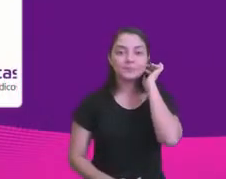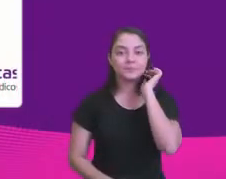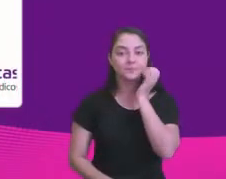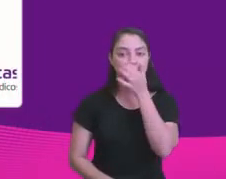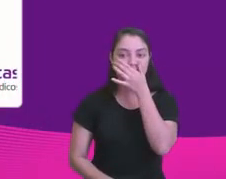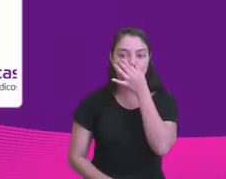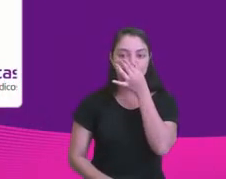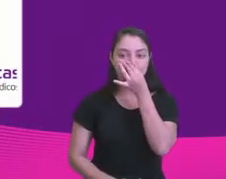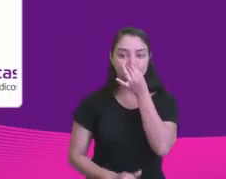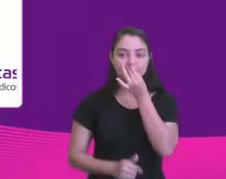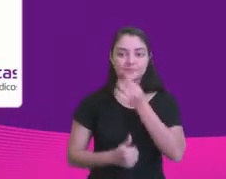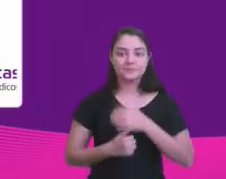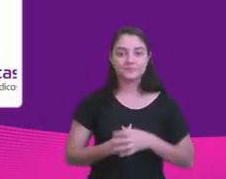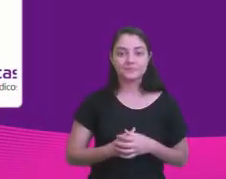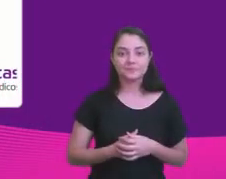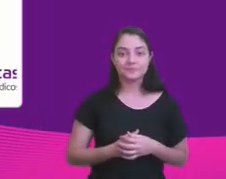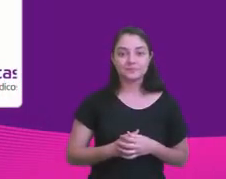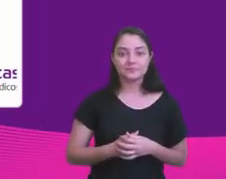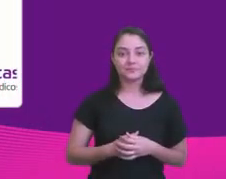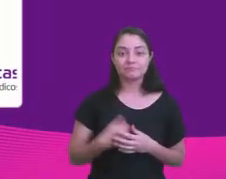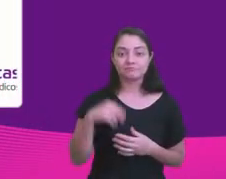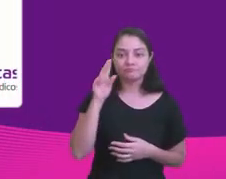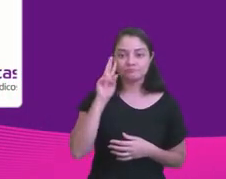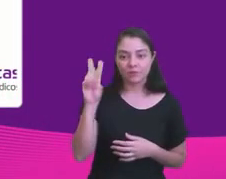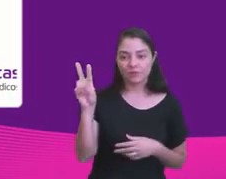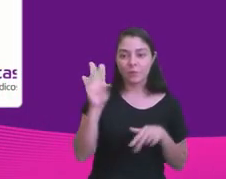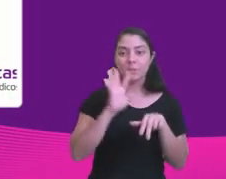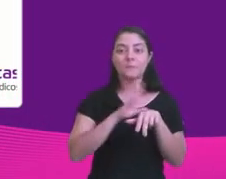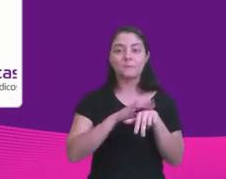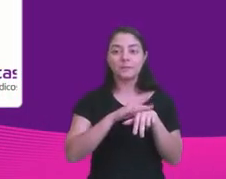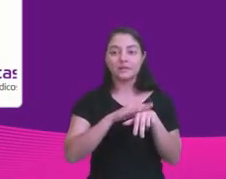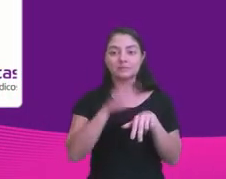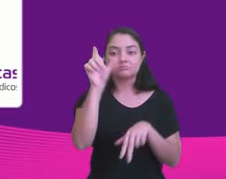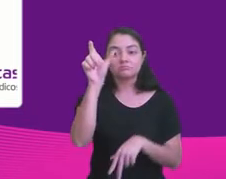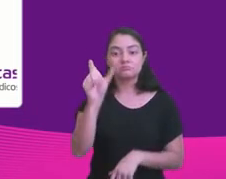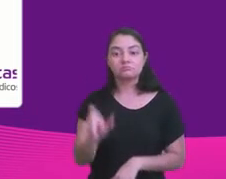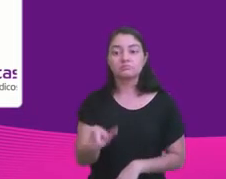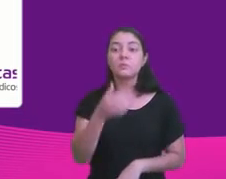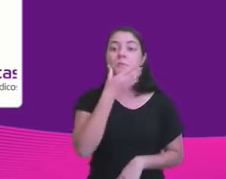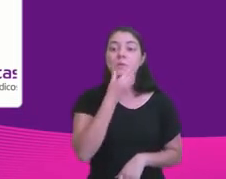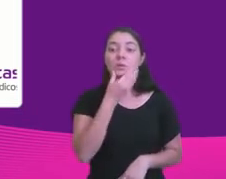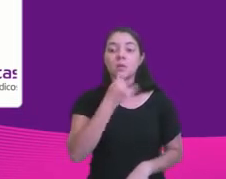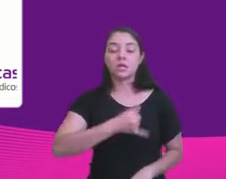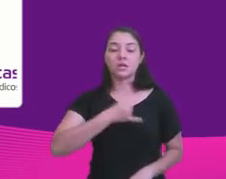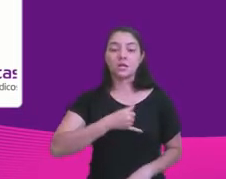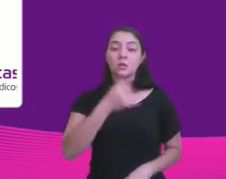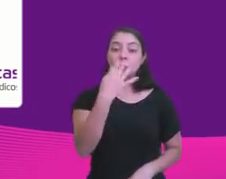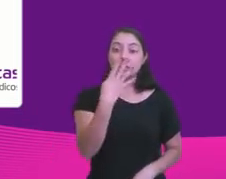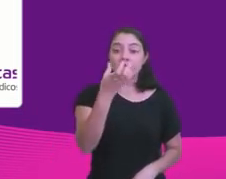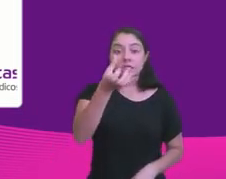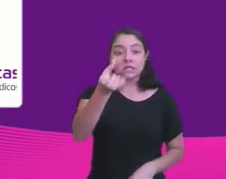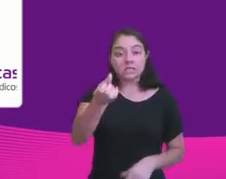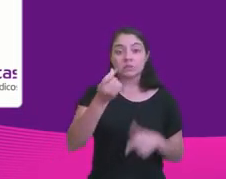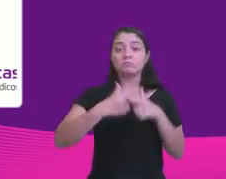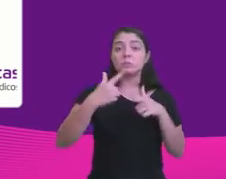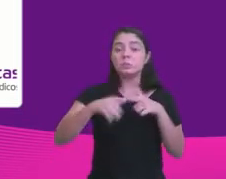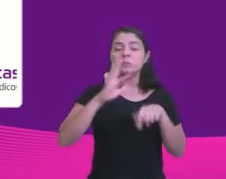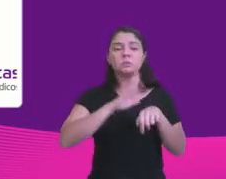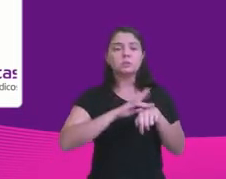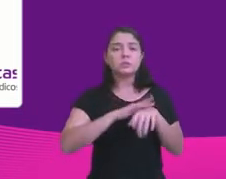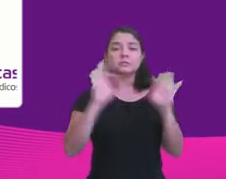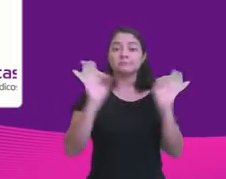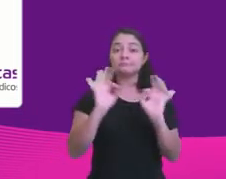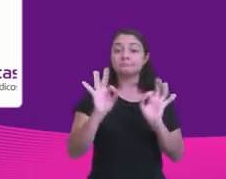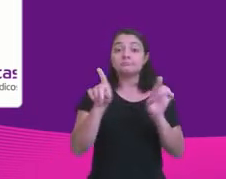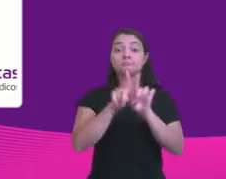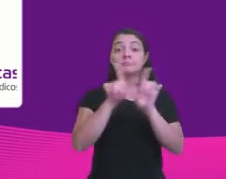O próximo caso clínico é um paciente masculino de 46 anos, sem comorbidade, sem história familiar de